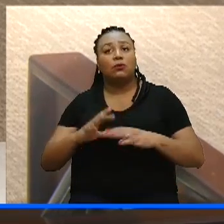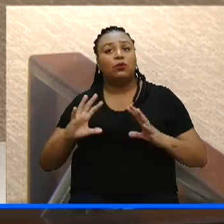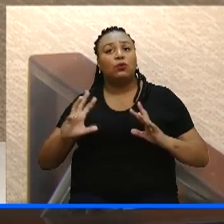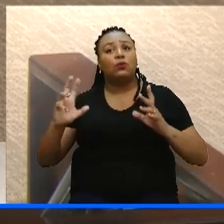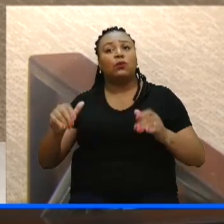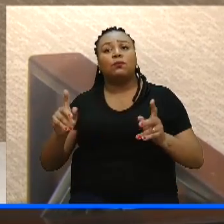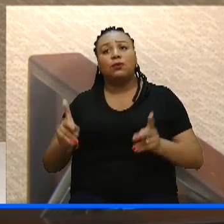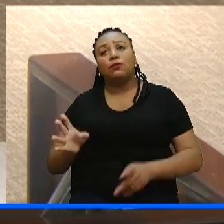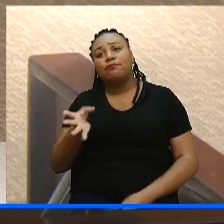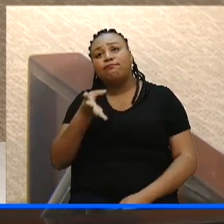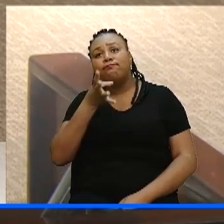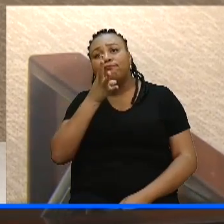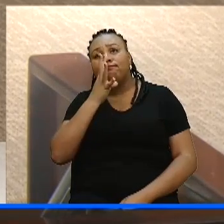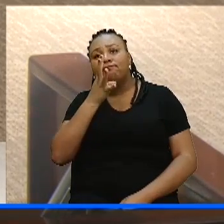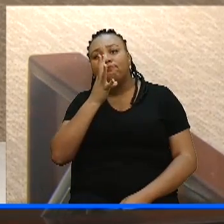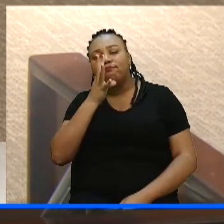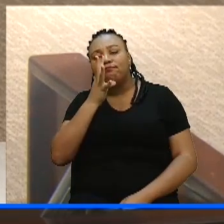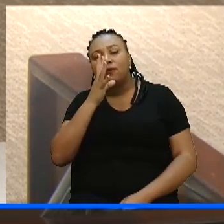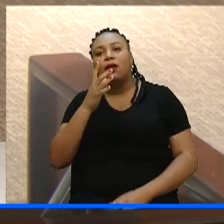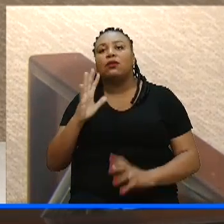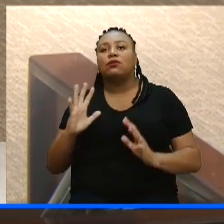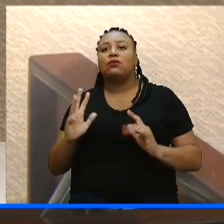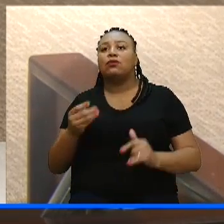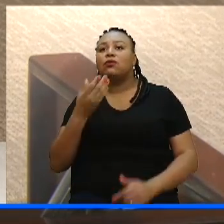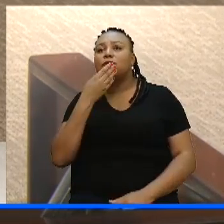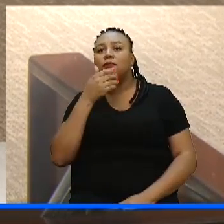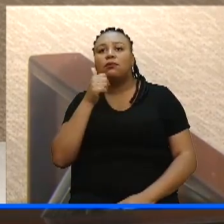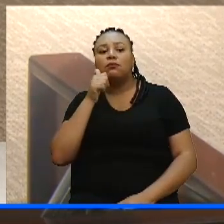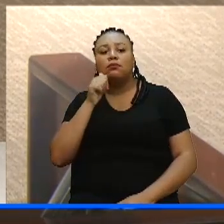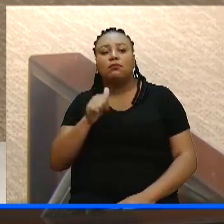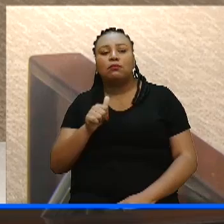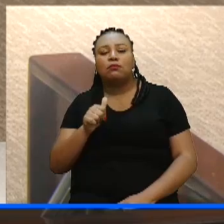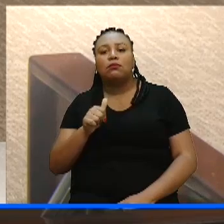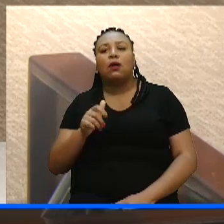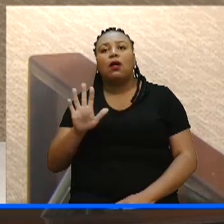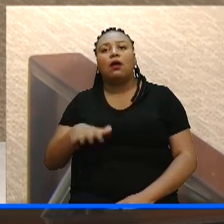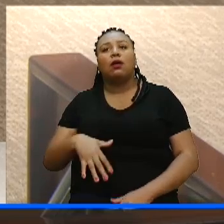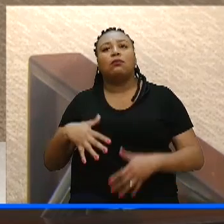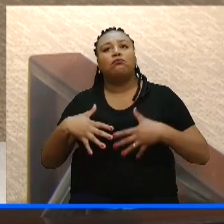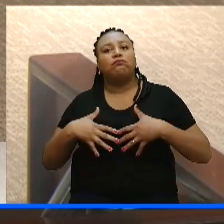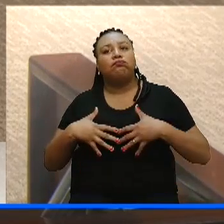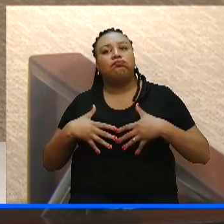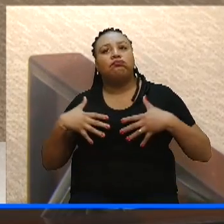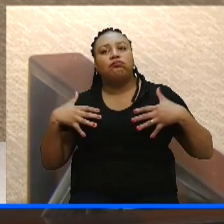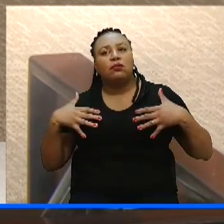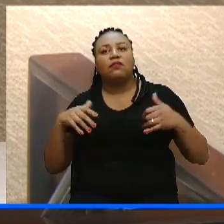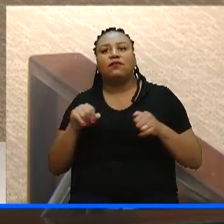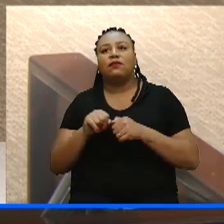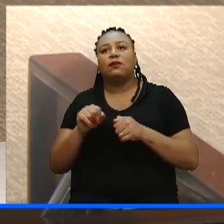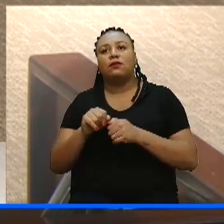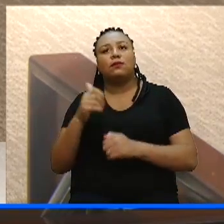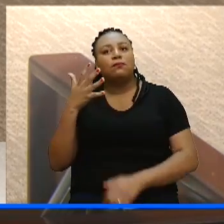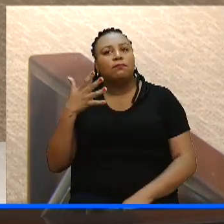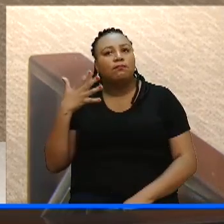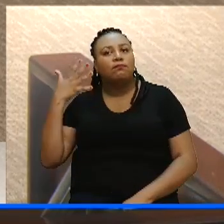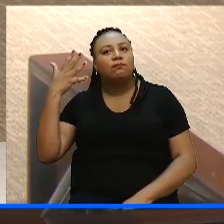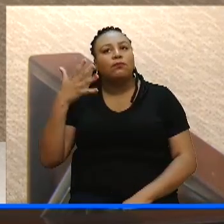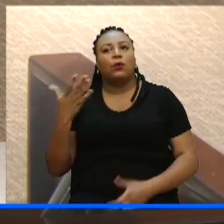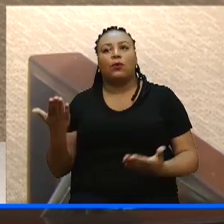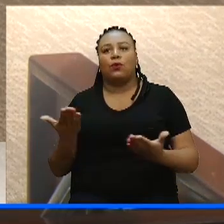assistem senhoras e senhores é uma honra poder fazer esse grande expediente